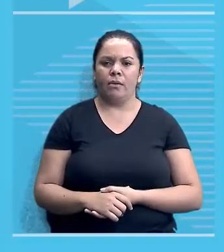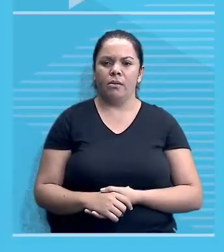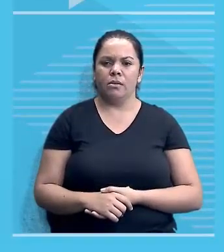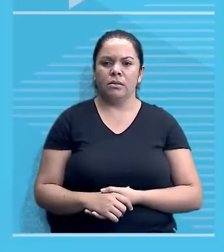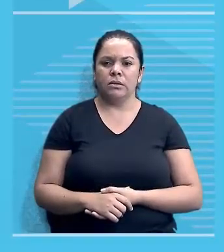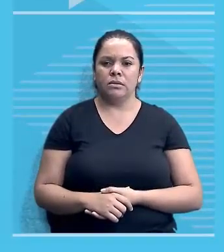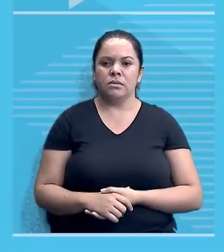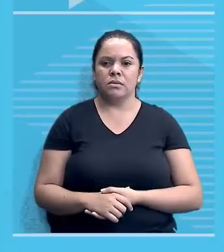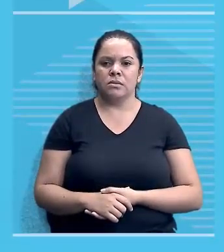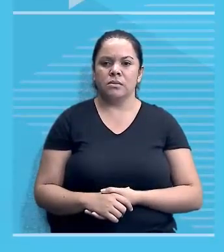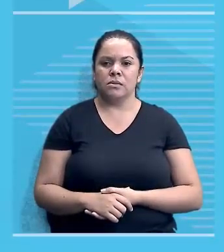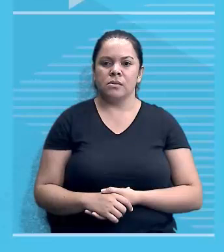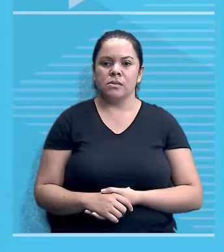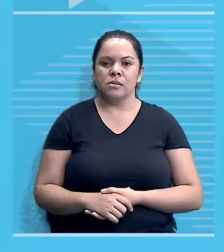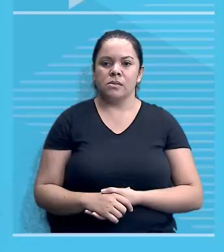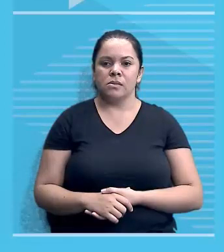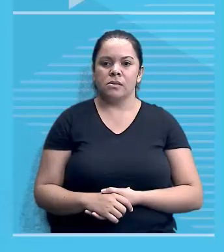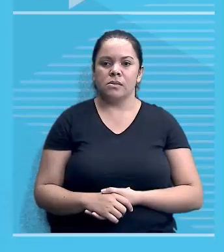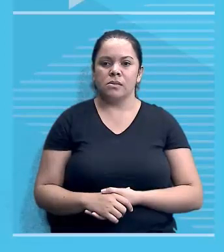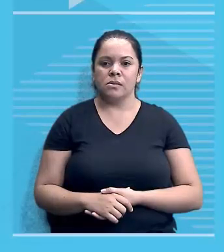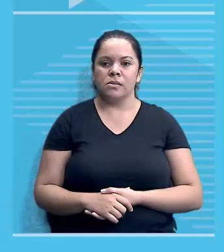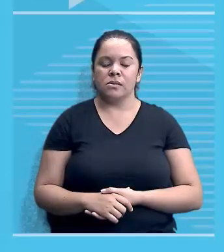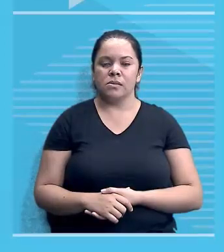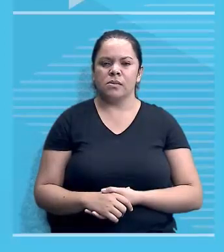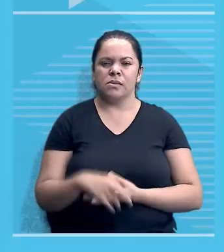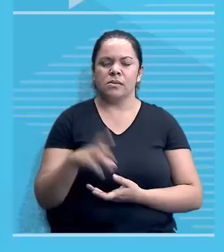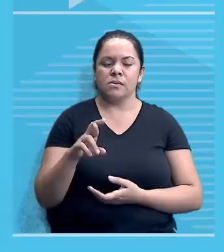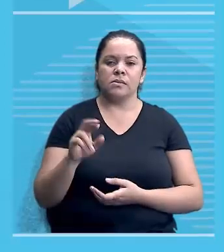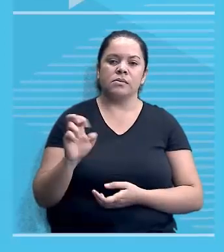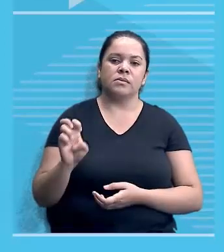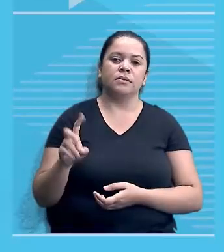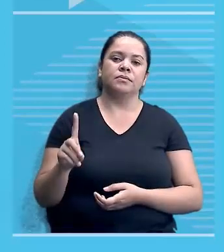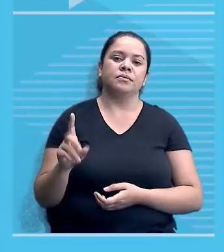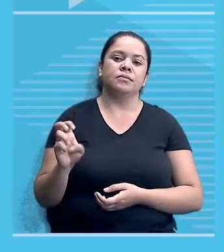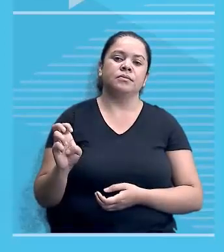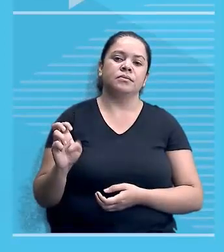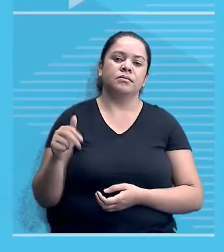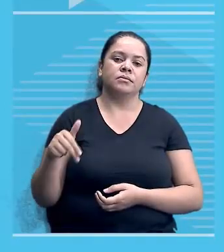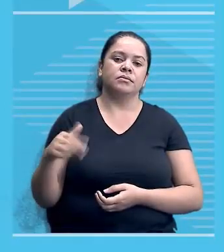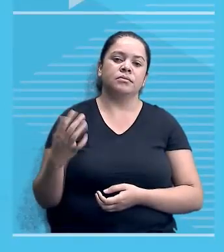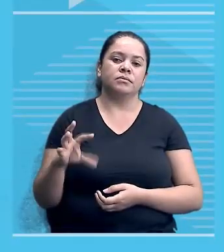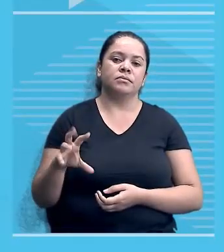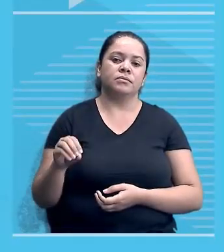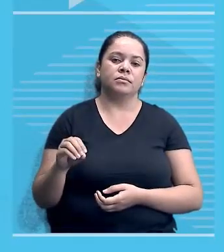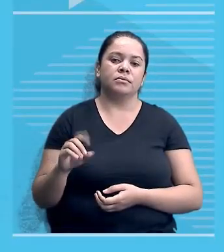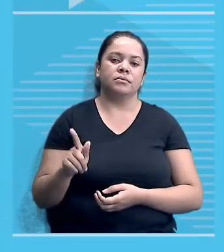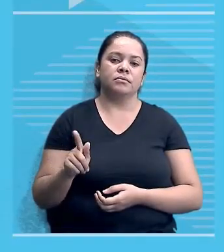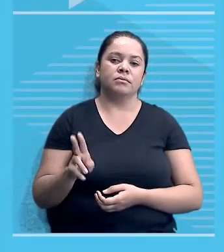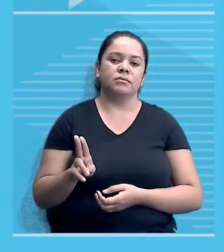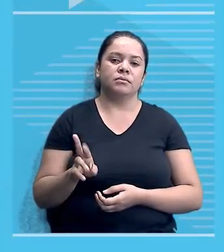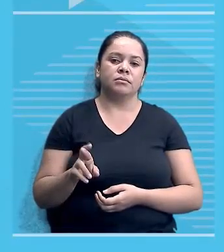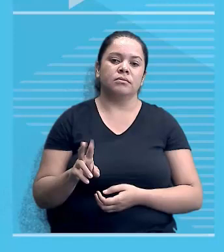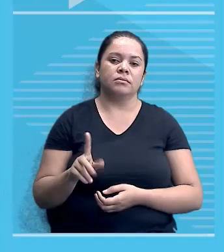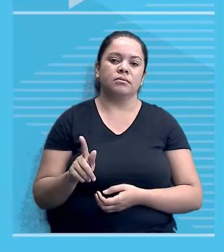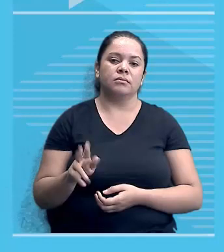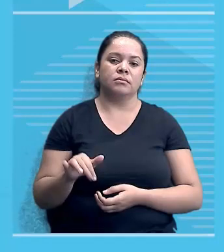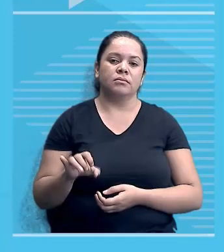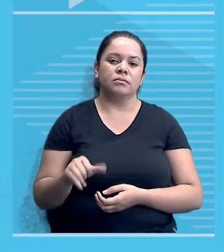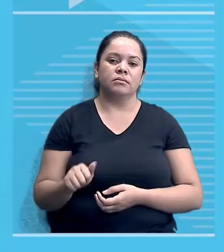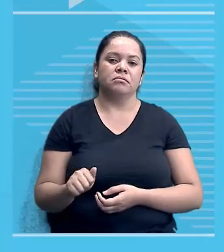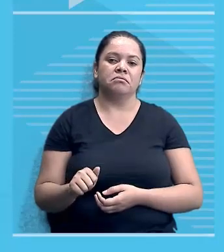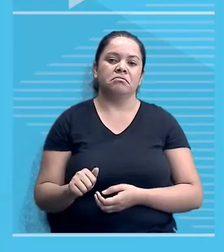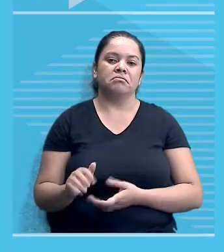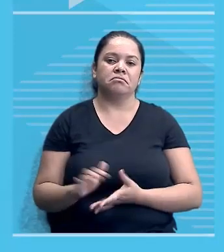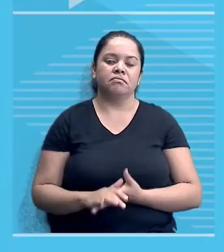Deve ser algum probleminha lá no sinal e aí com relação a sinal com relação a